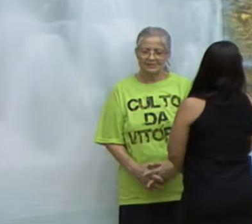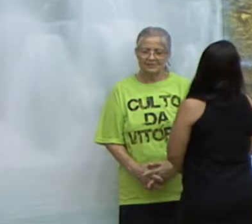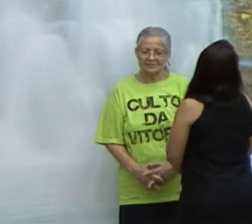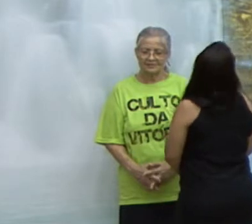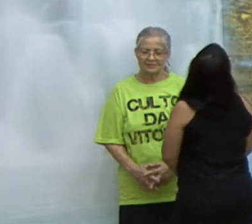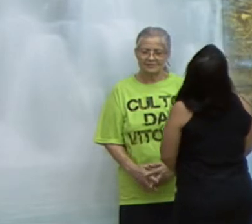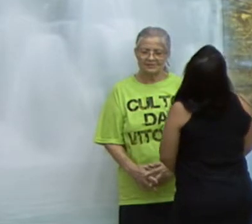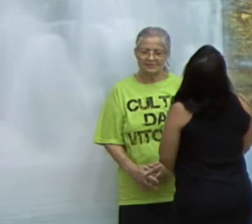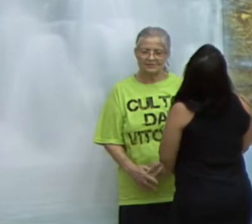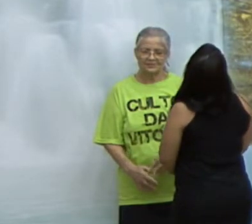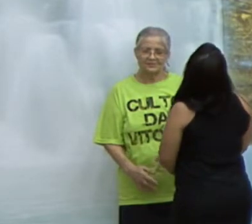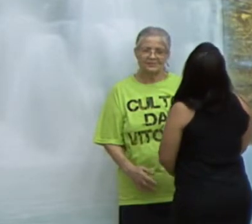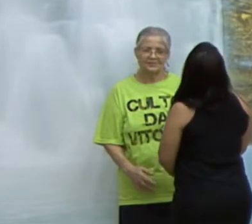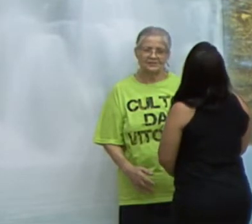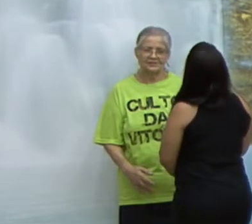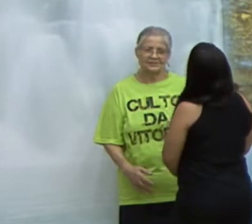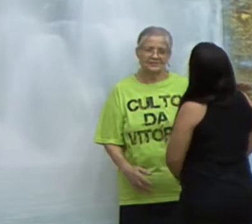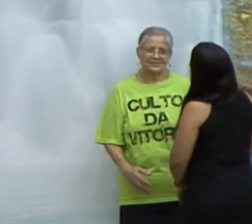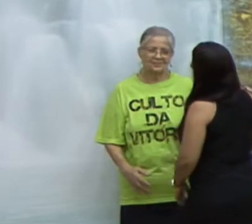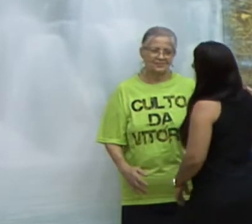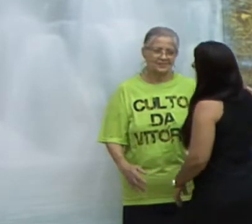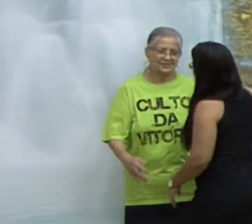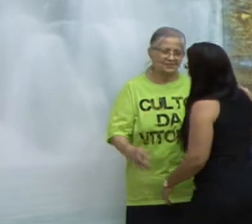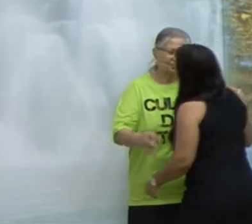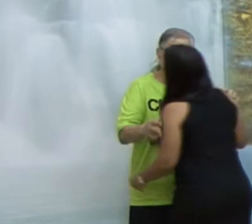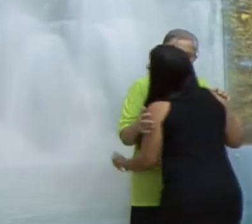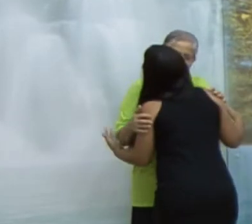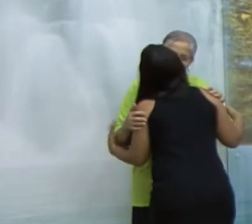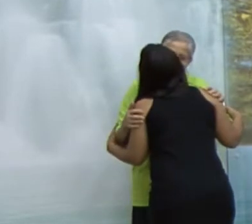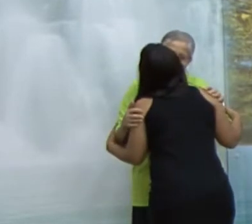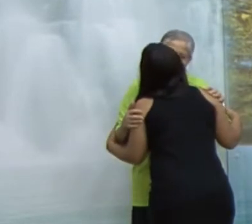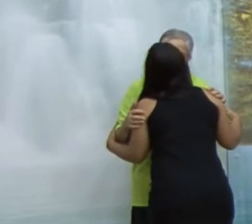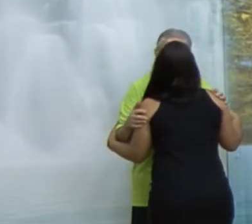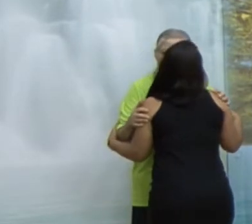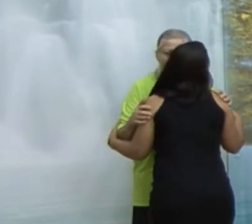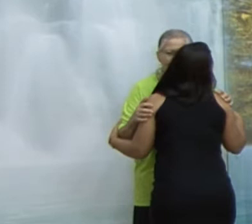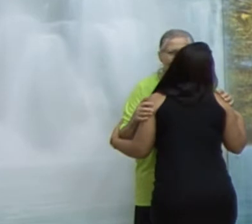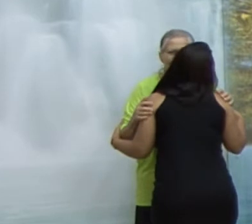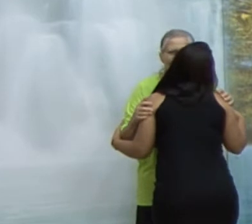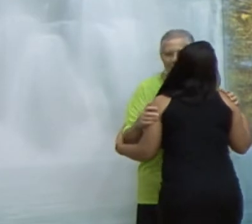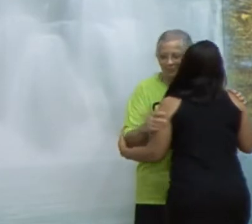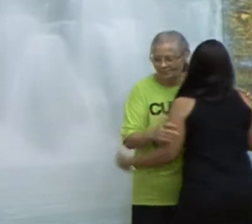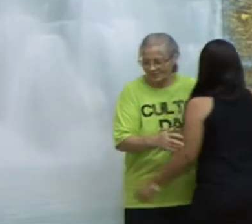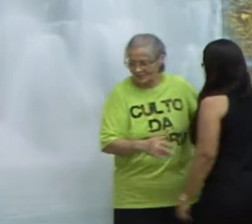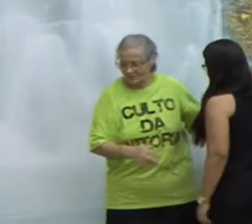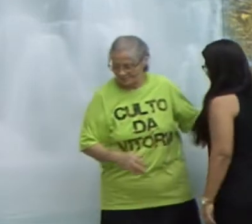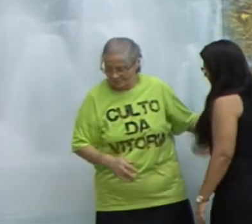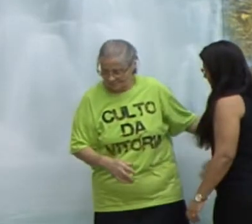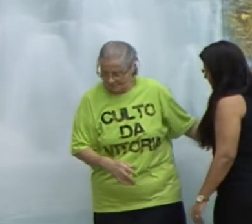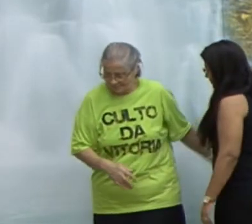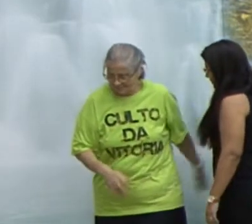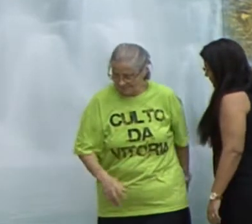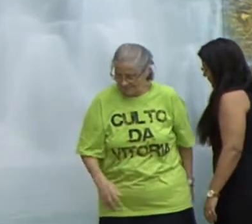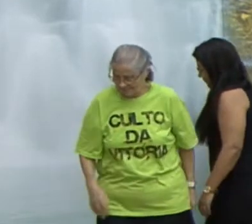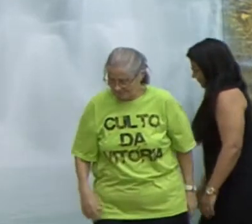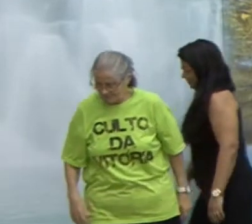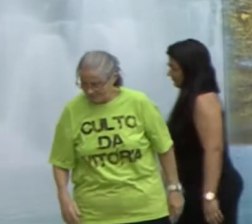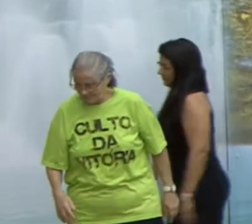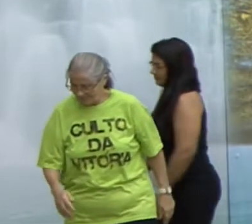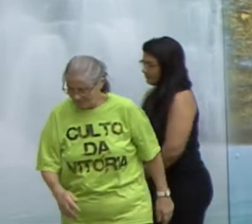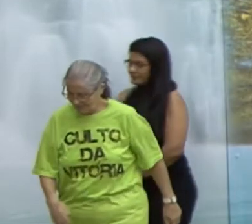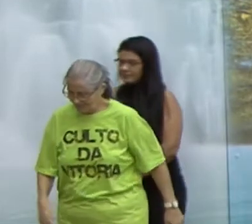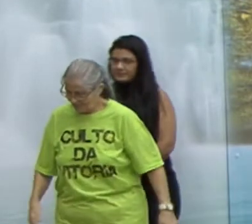Pobreza, miséria. Ah, tá ruim, missionário. Ah, tá difícil. O país está em crise.